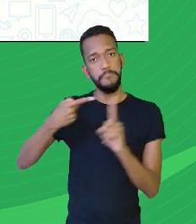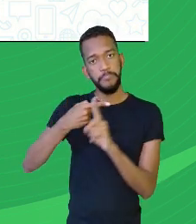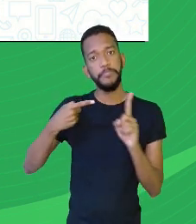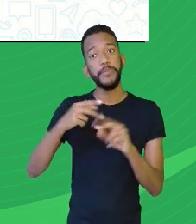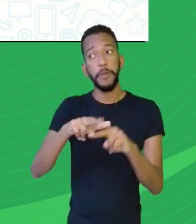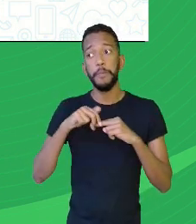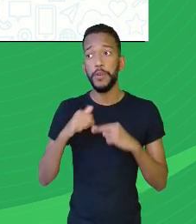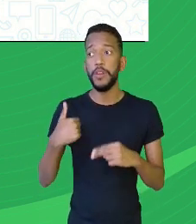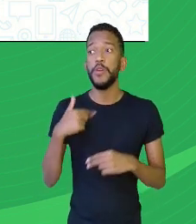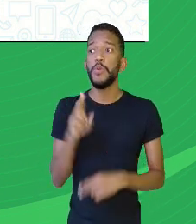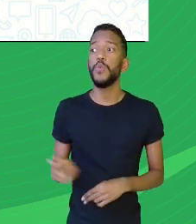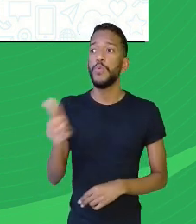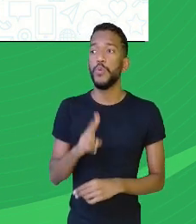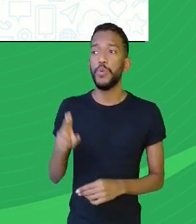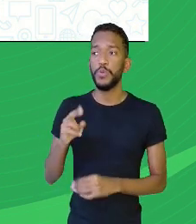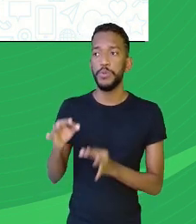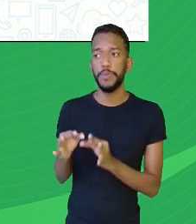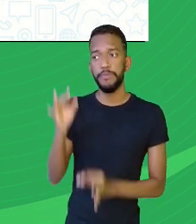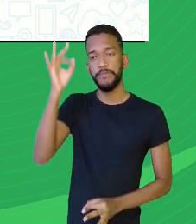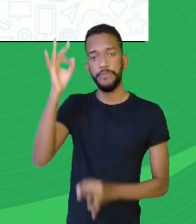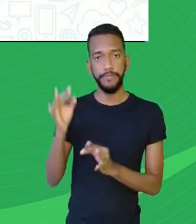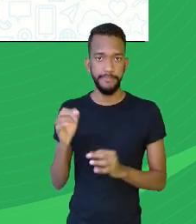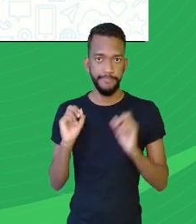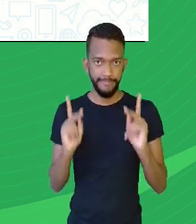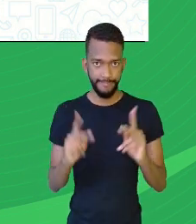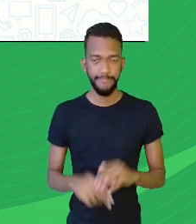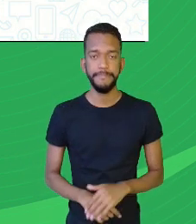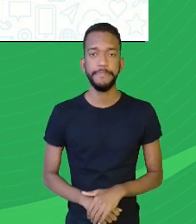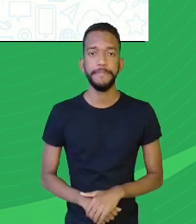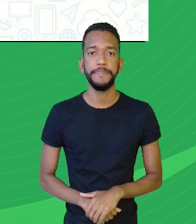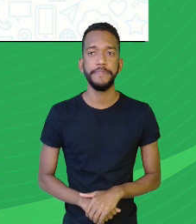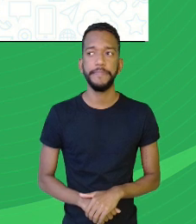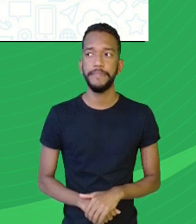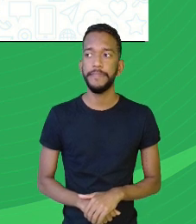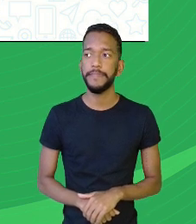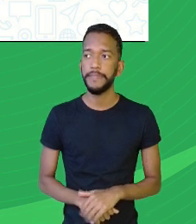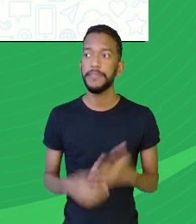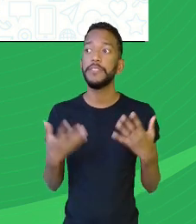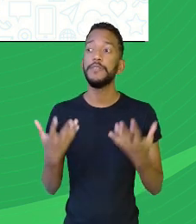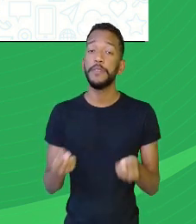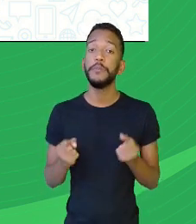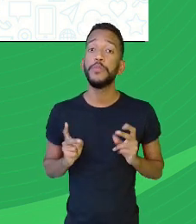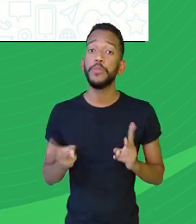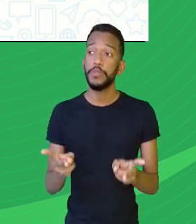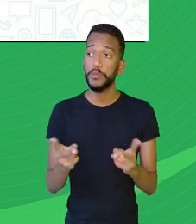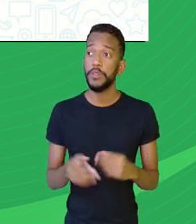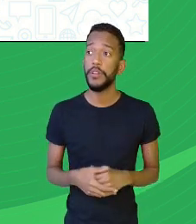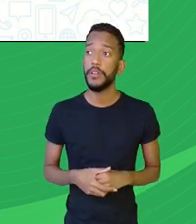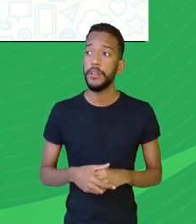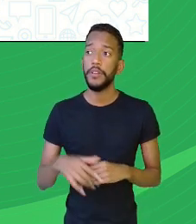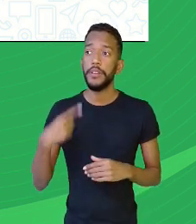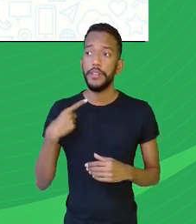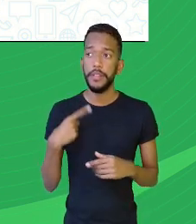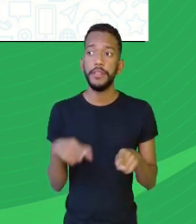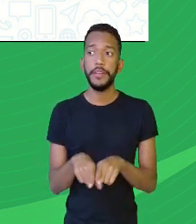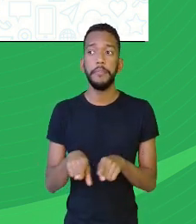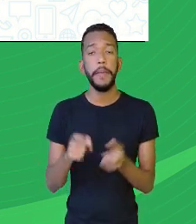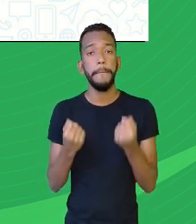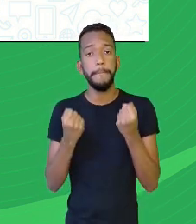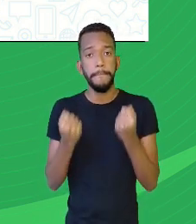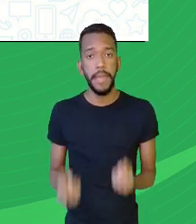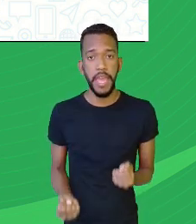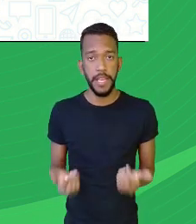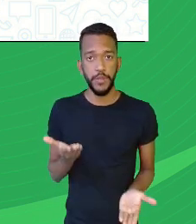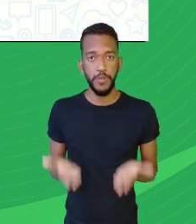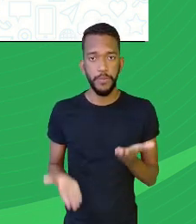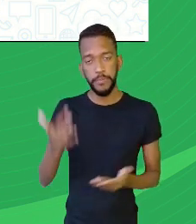para isso que eu uso o número decimal. Beleza? Vamos dar continuidade. Para medir o peso das